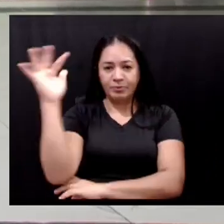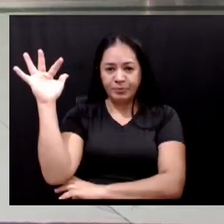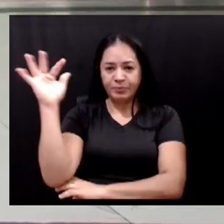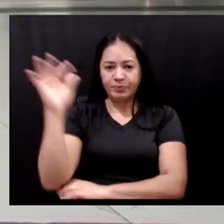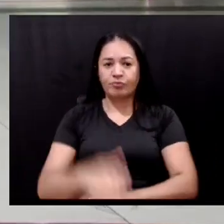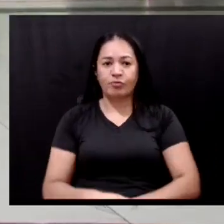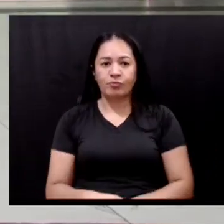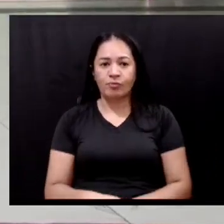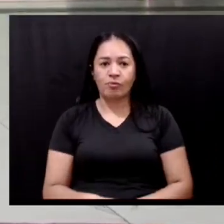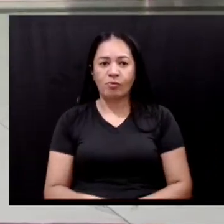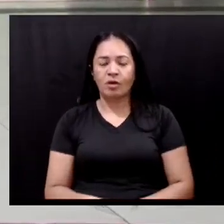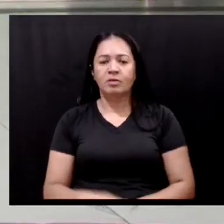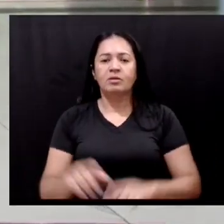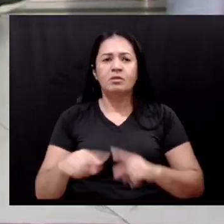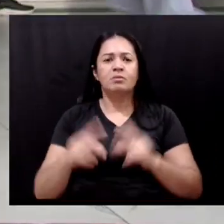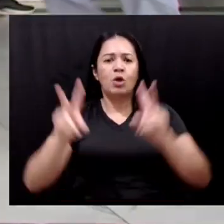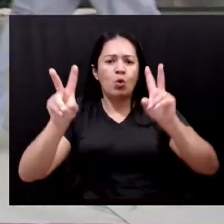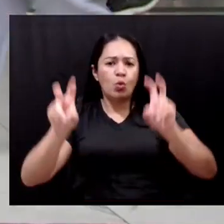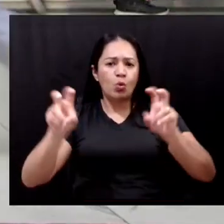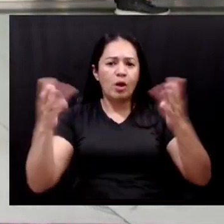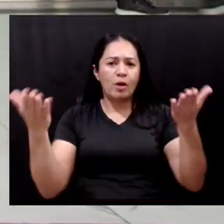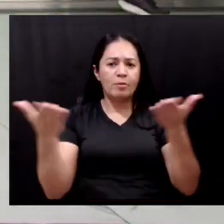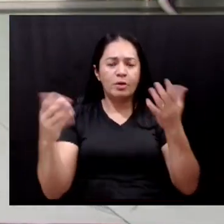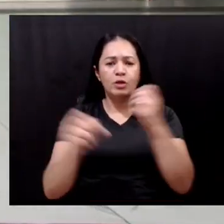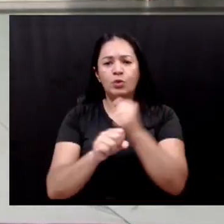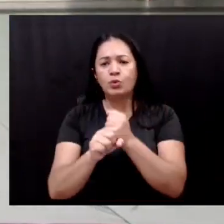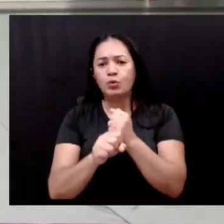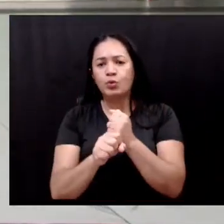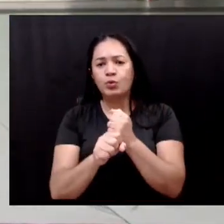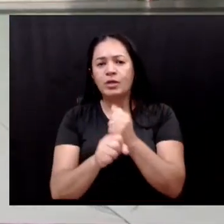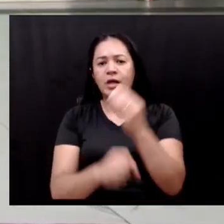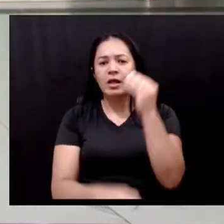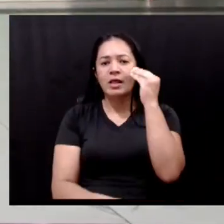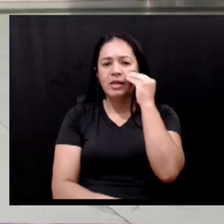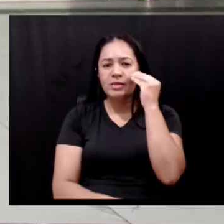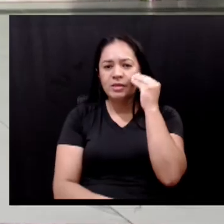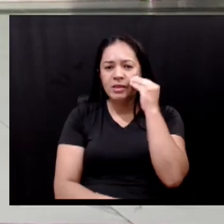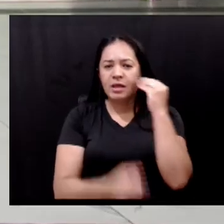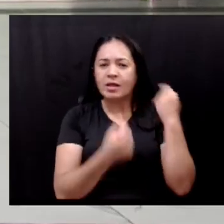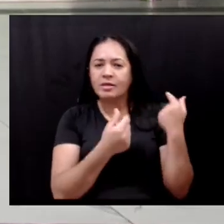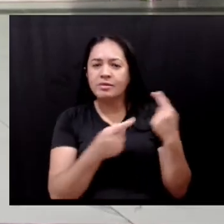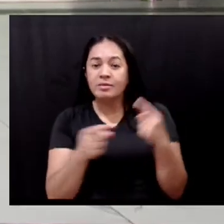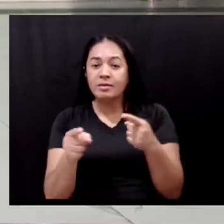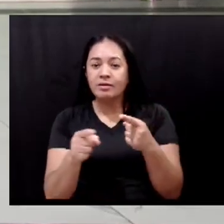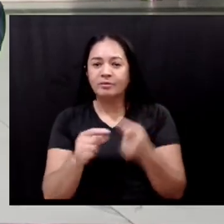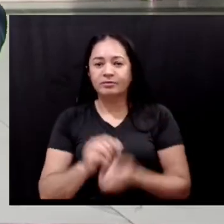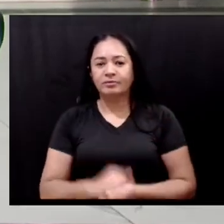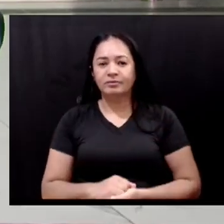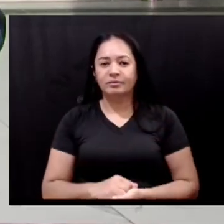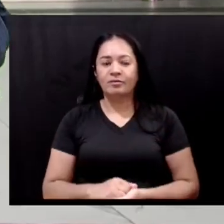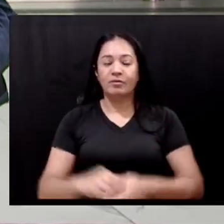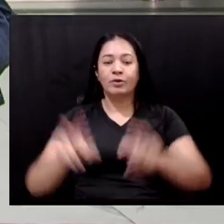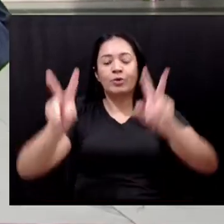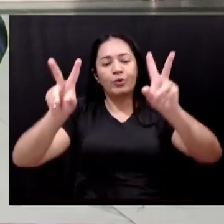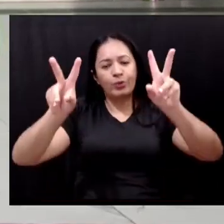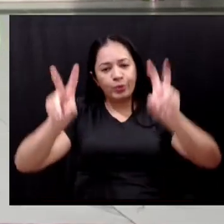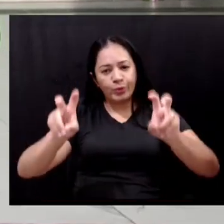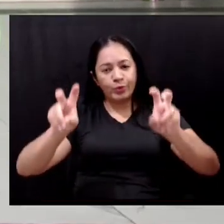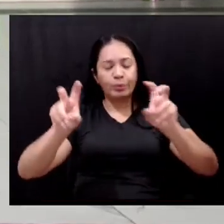deste ano procura provocar na população aqui de Campinas? O tema é porque a